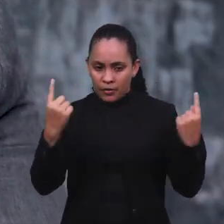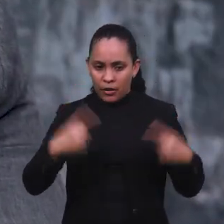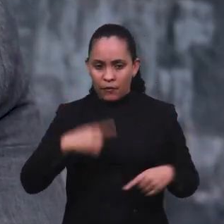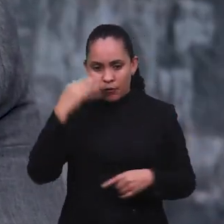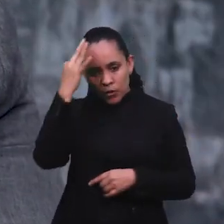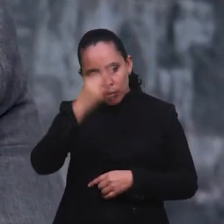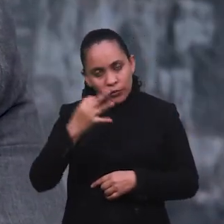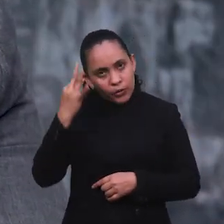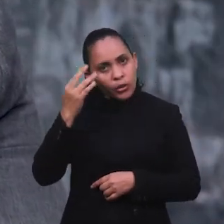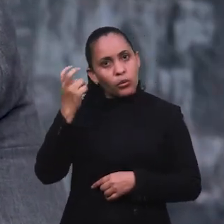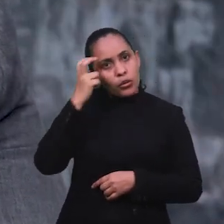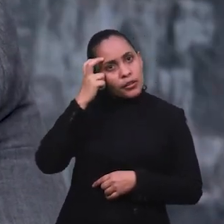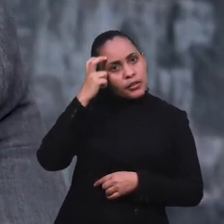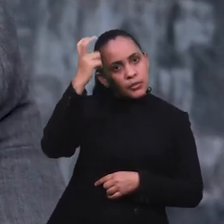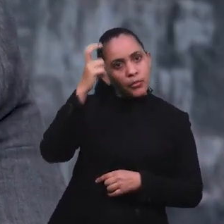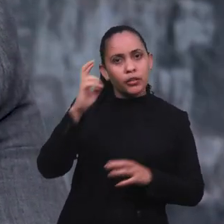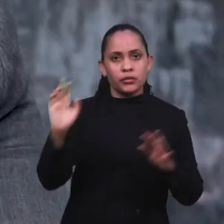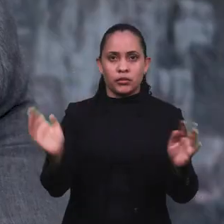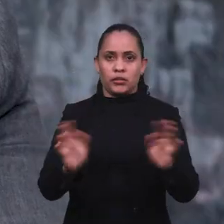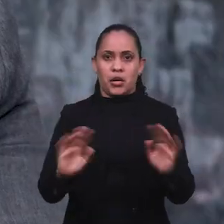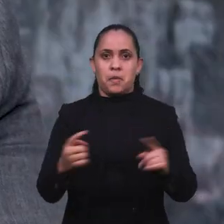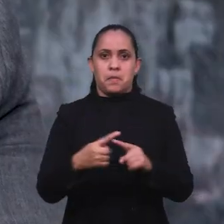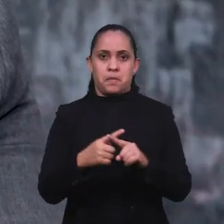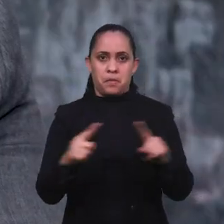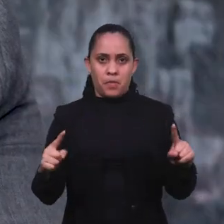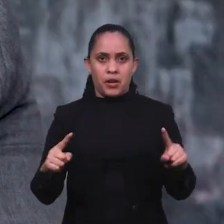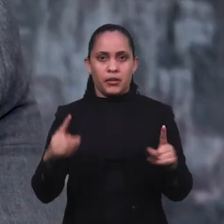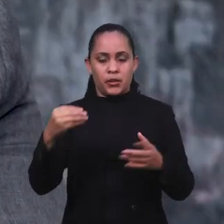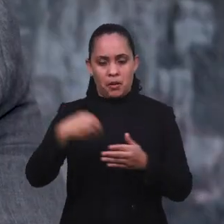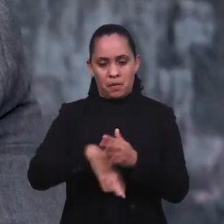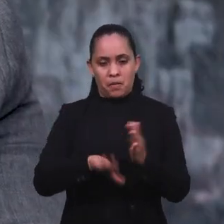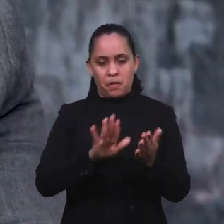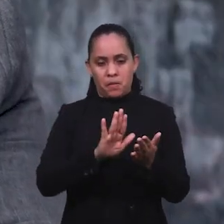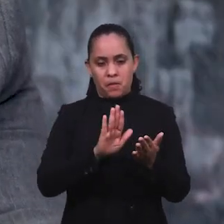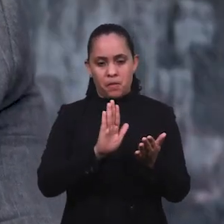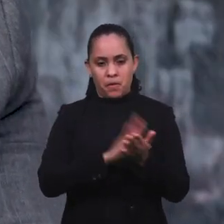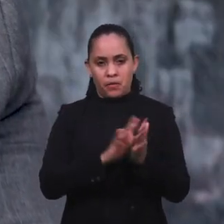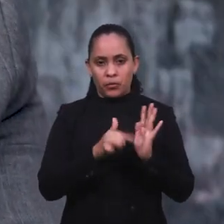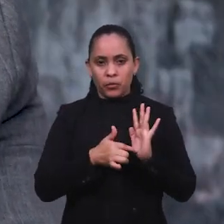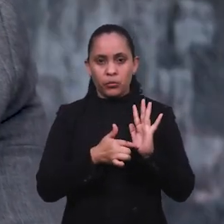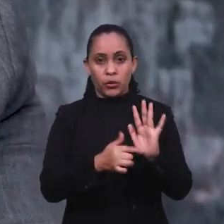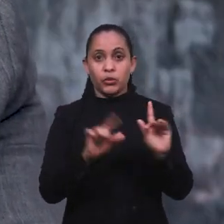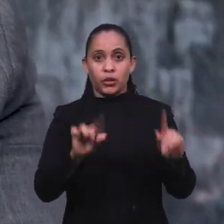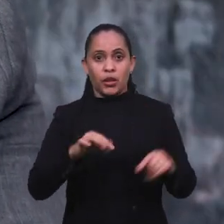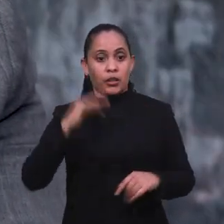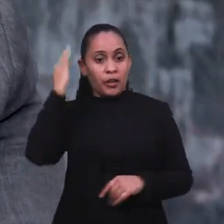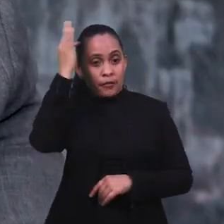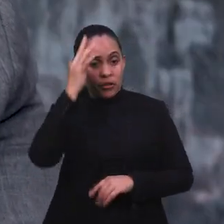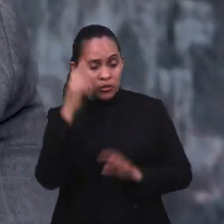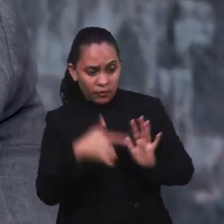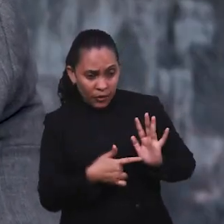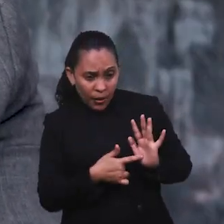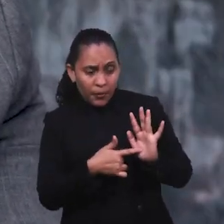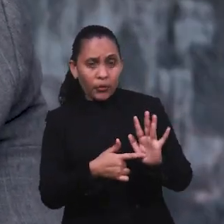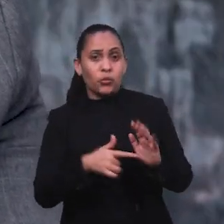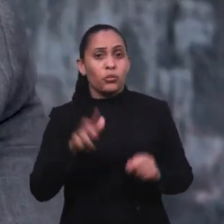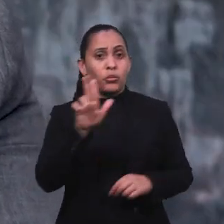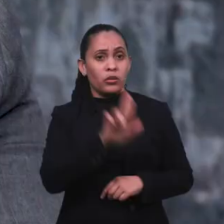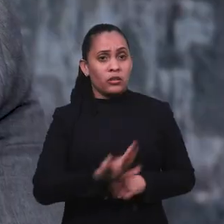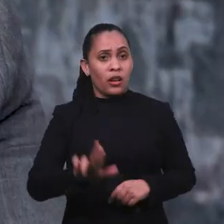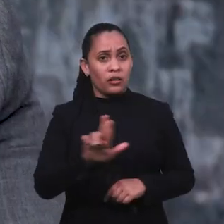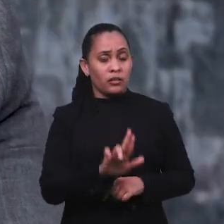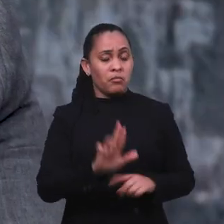com o conhecimento filosófico, mas aquilo que a filosofia foi, naquilo em que a filosofia foi instrumentalizada para